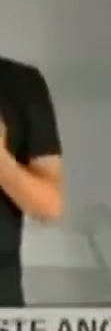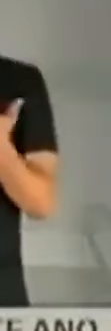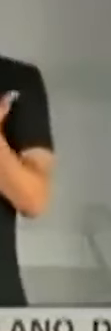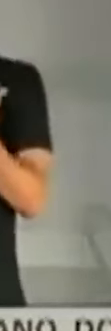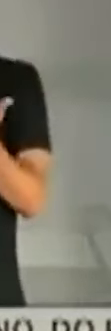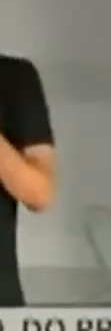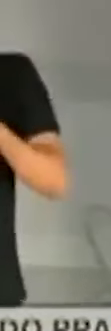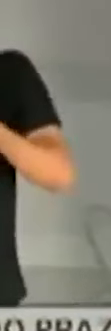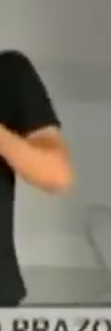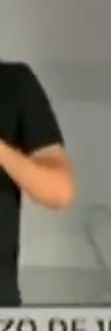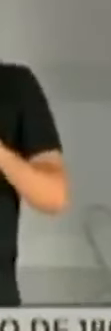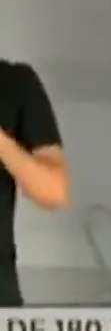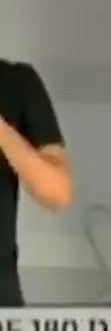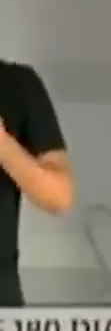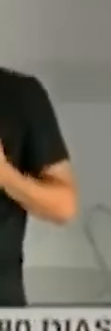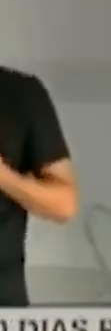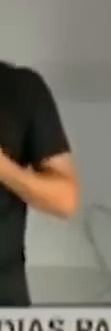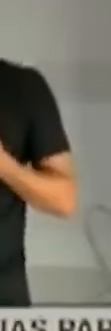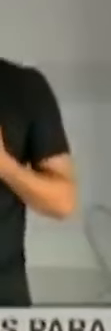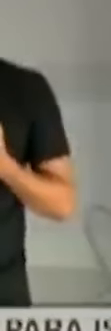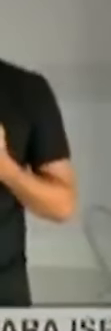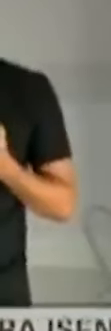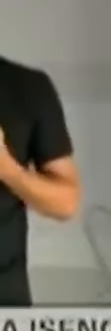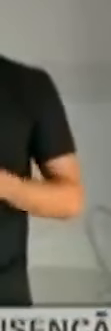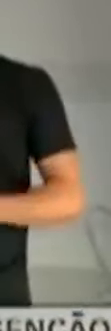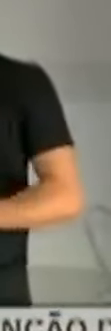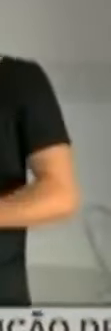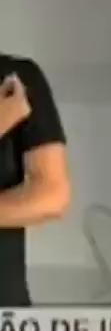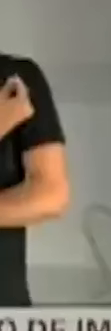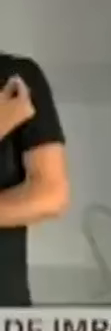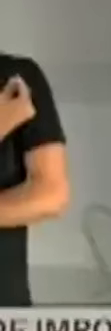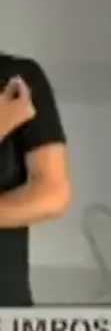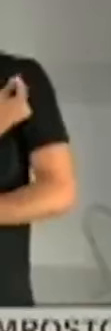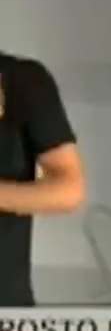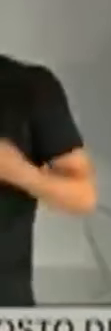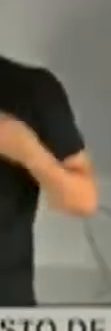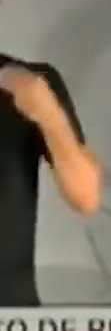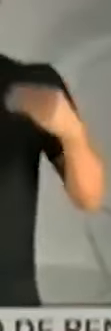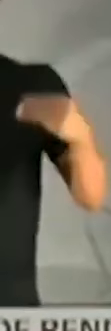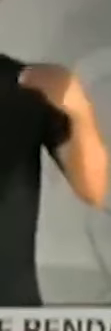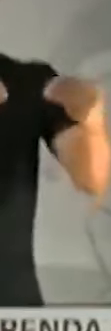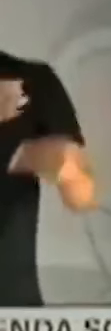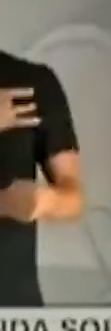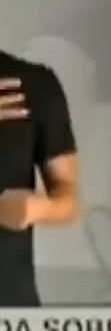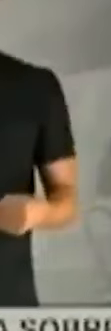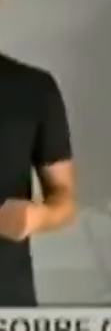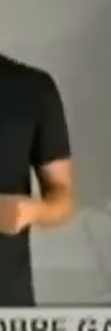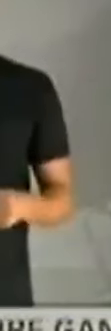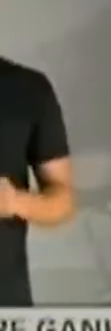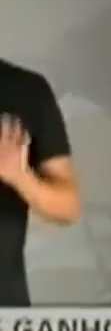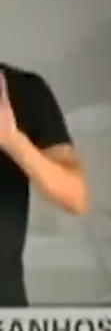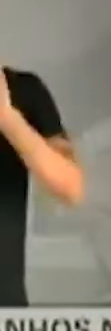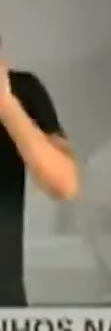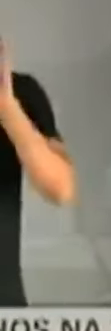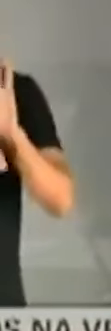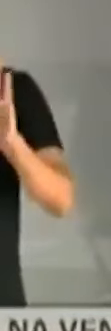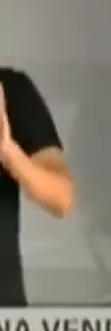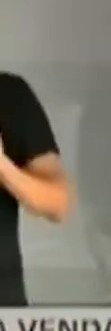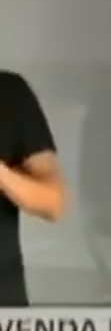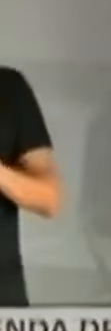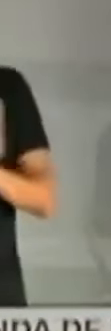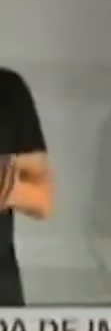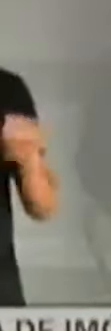primeira oferta de vacinas ao Ministério da Saúde vamo lá eu mandei um ofício